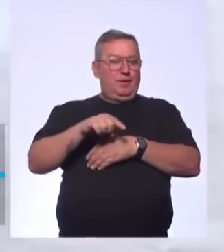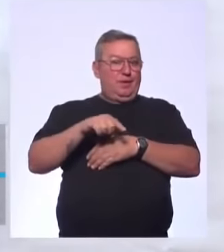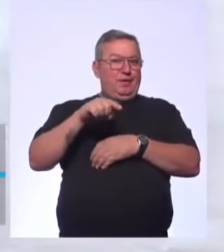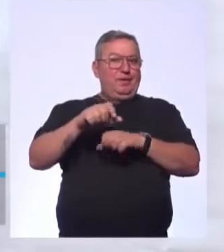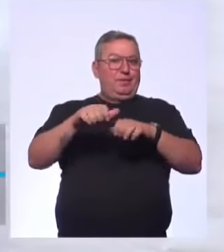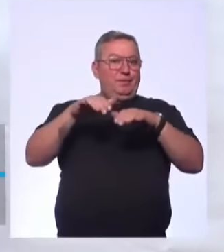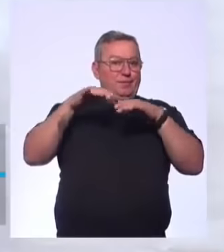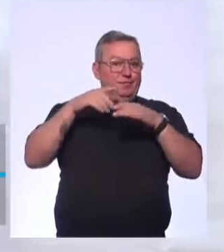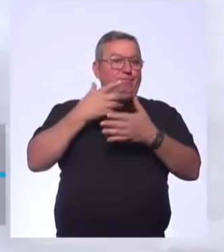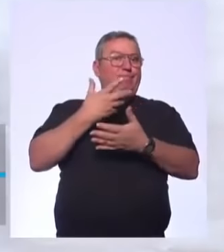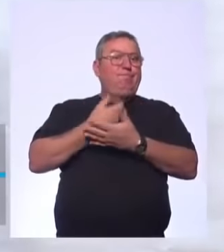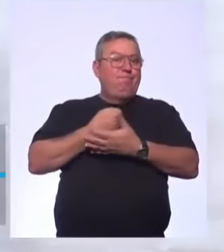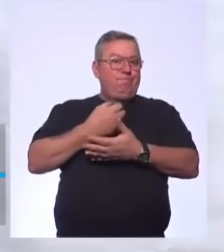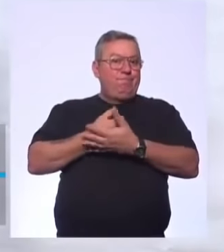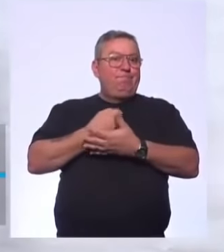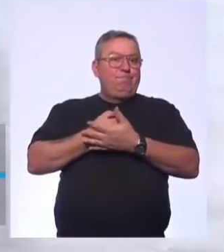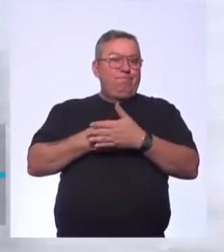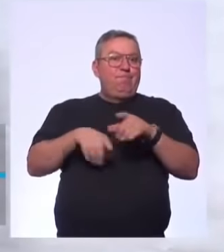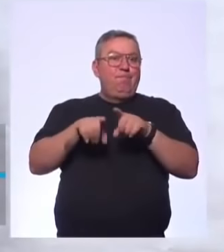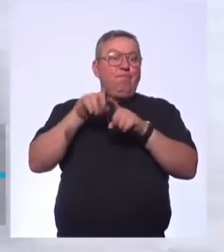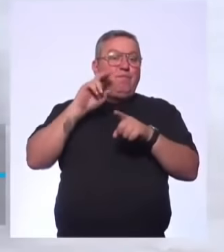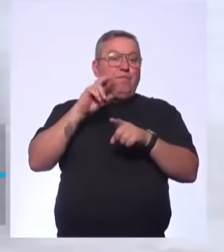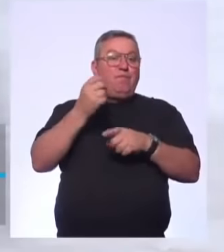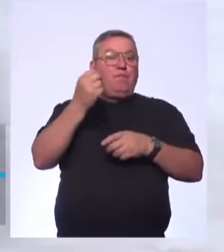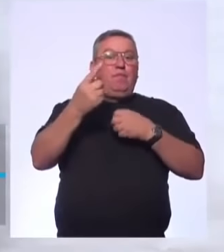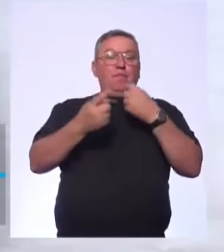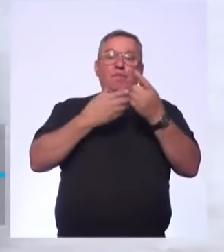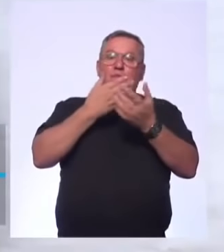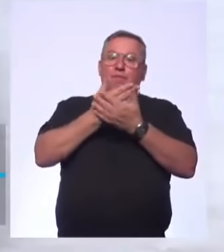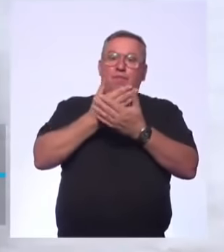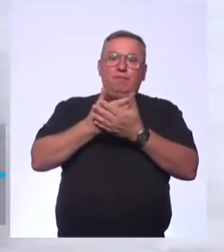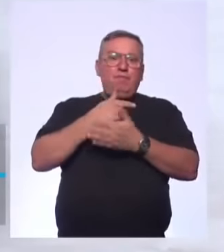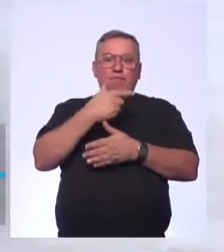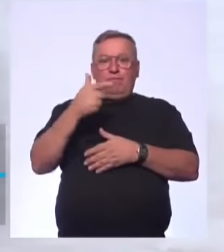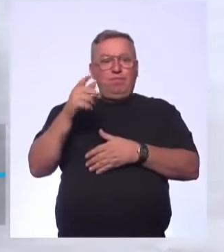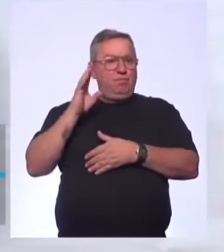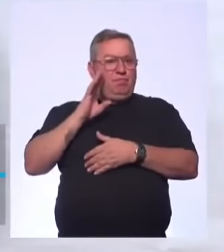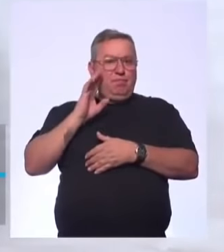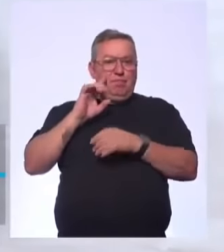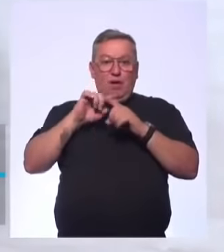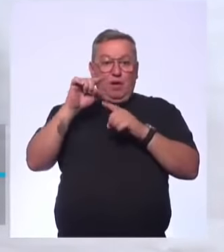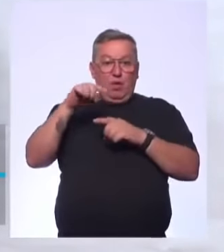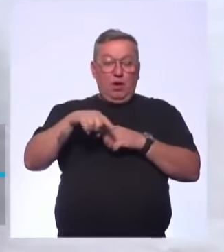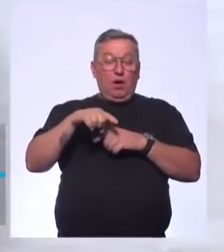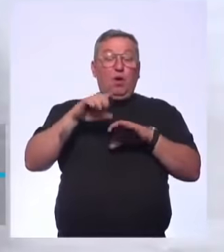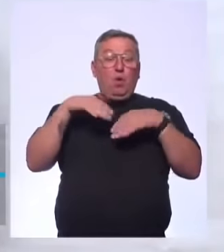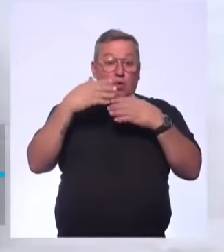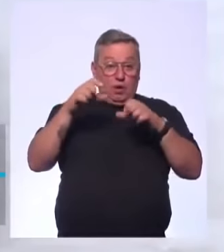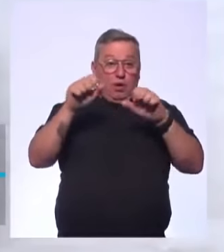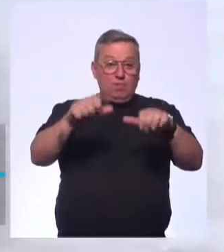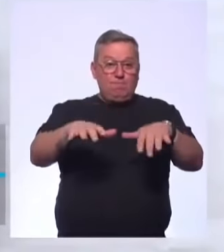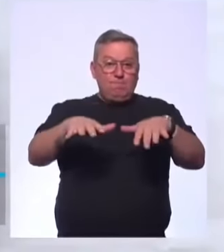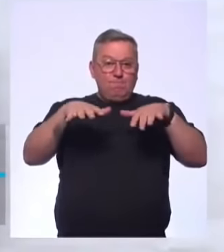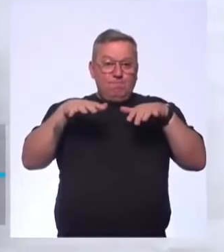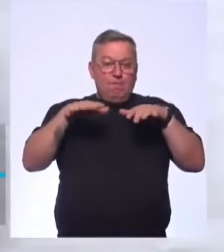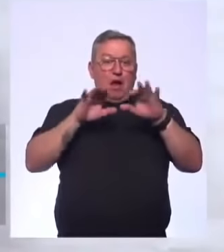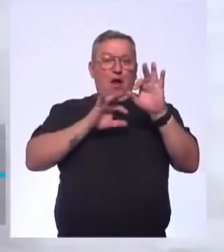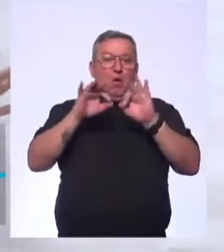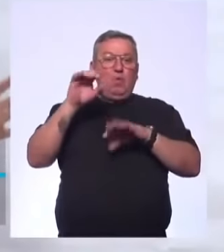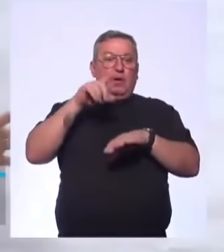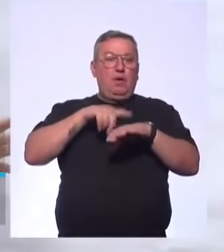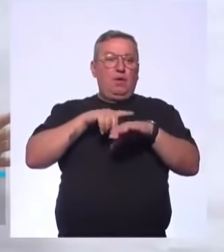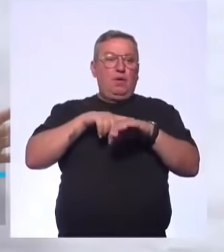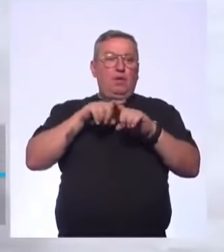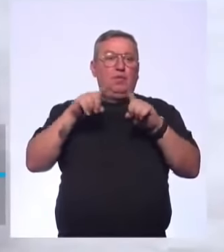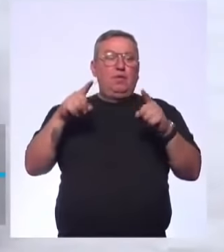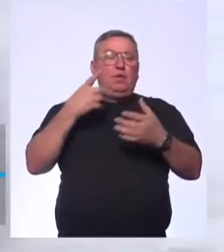Era no aplicativo. Então, eu também assisti algumas aulas, não estava legal, mas não é aqui no estúdio. Quando é no estúdio, a gente tenta arrumar na hora, mas o